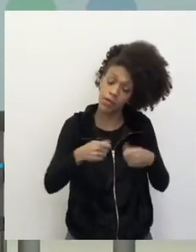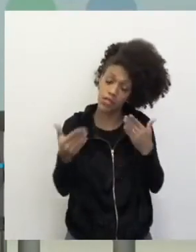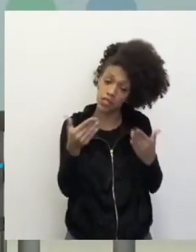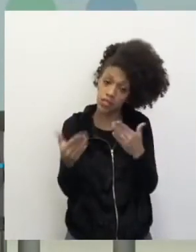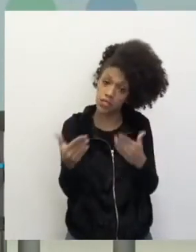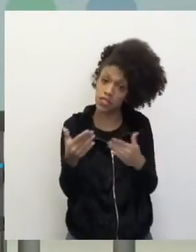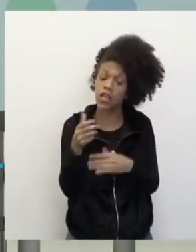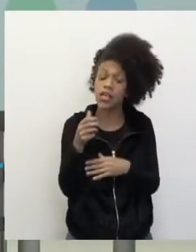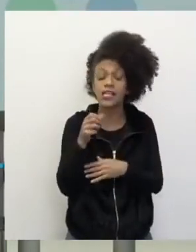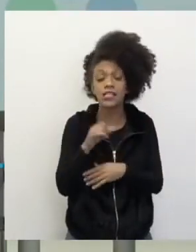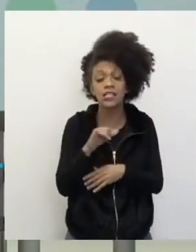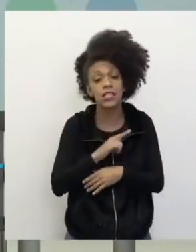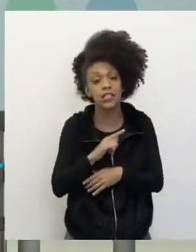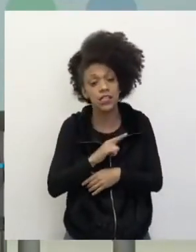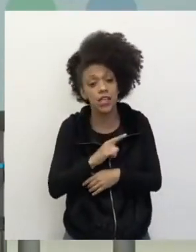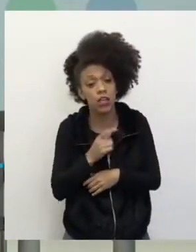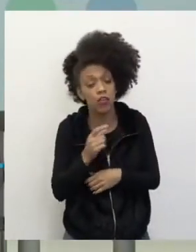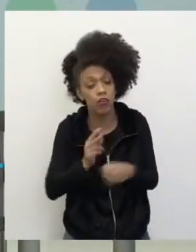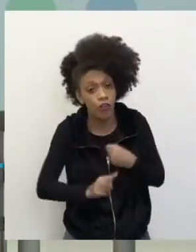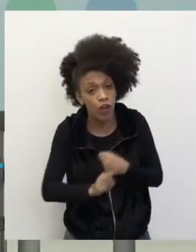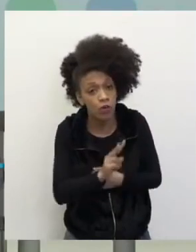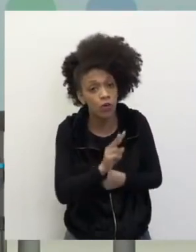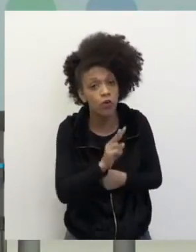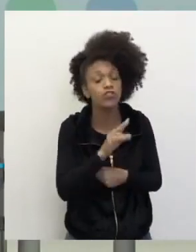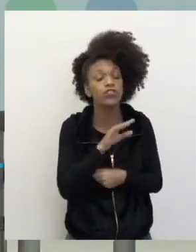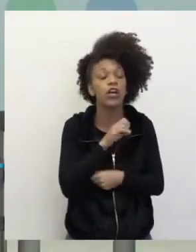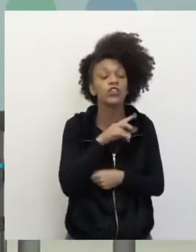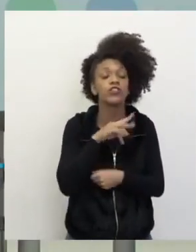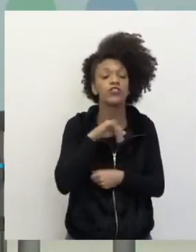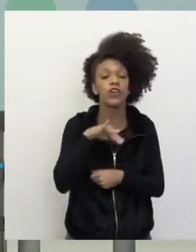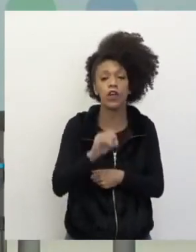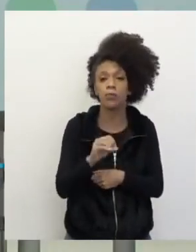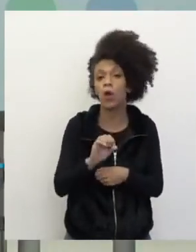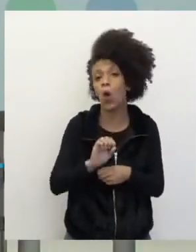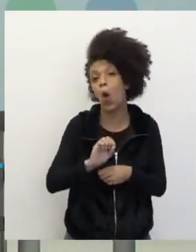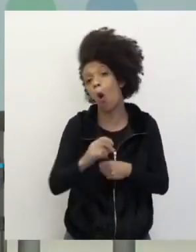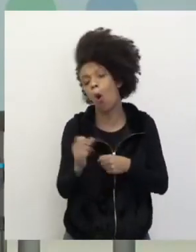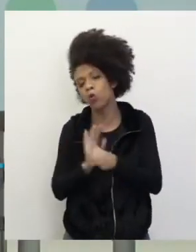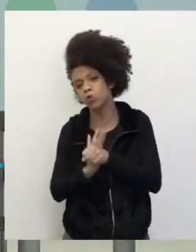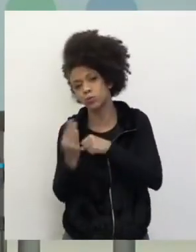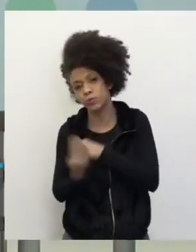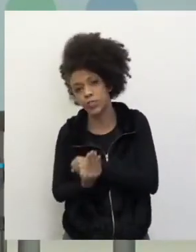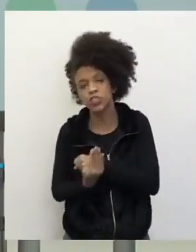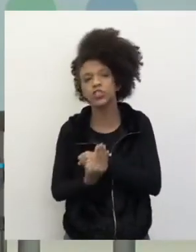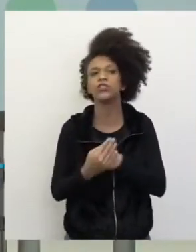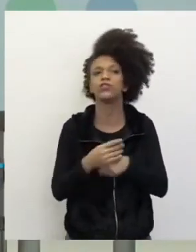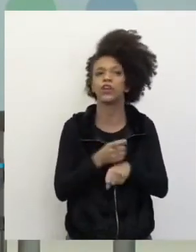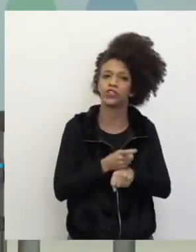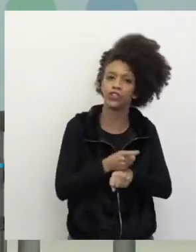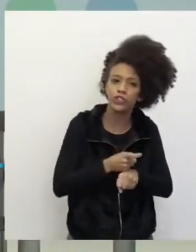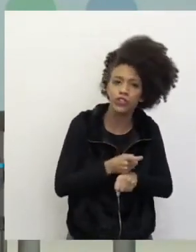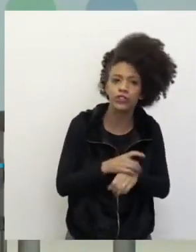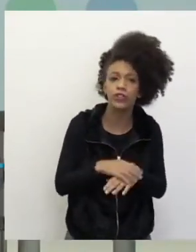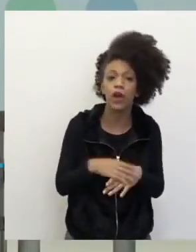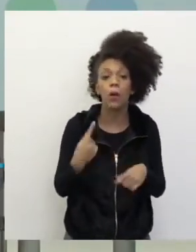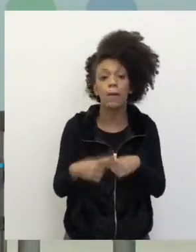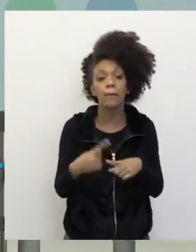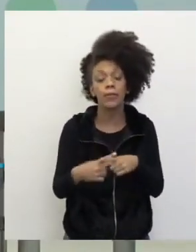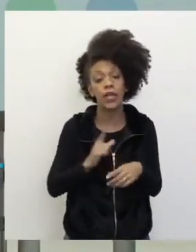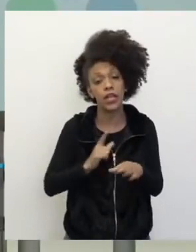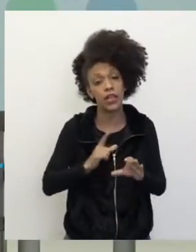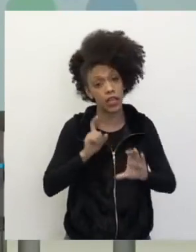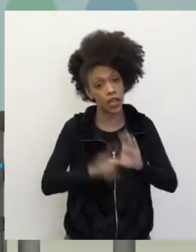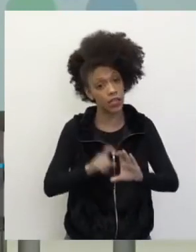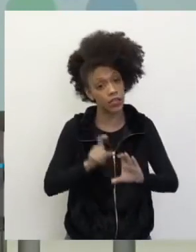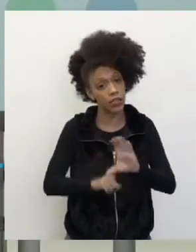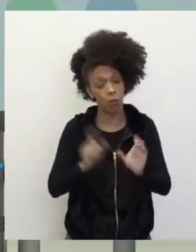aquilo ali tem valor de advérbio ou tem valor de substantivo, adjetivo, porque tem as subordinativas que